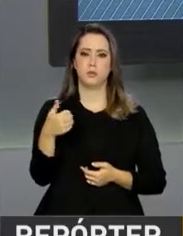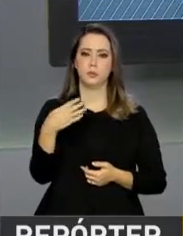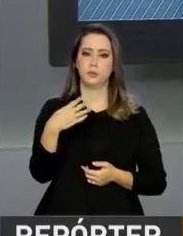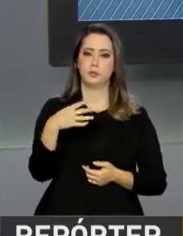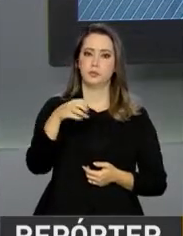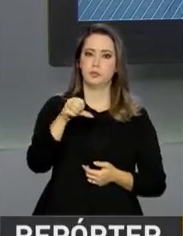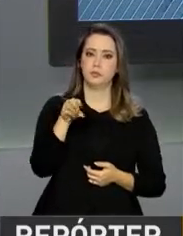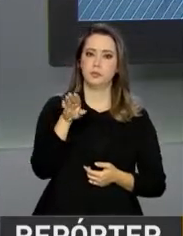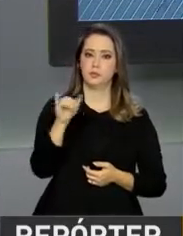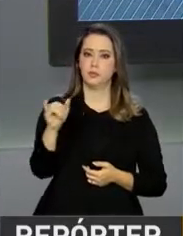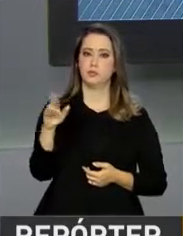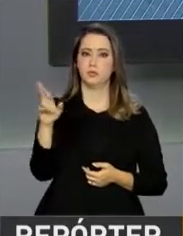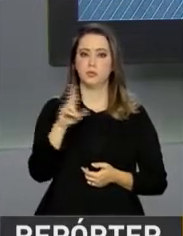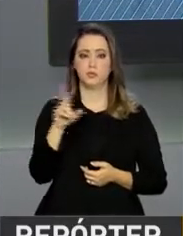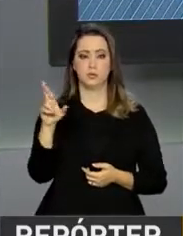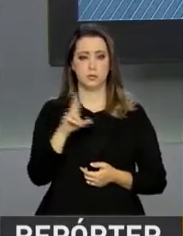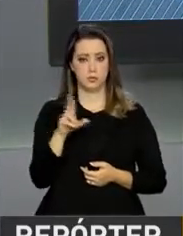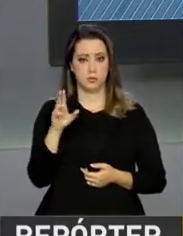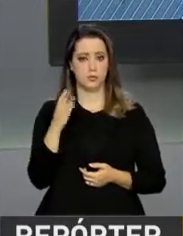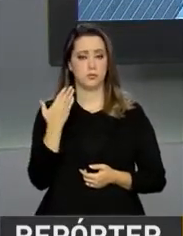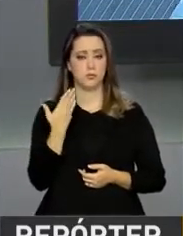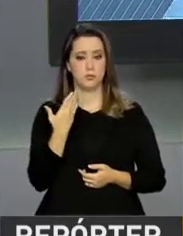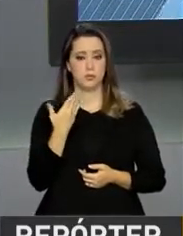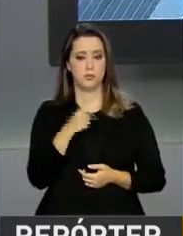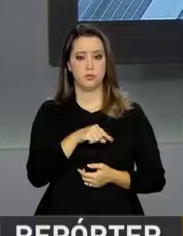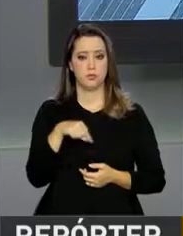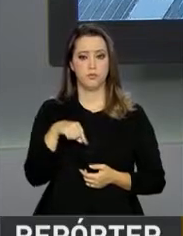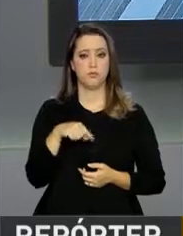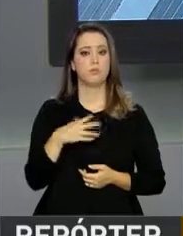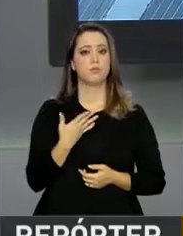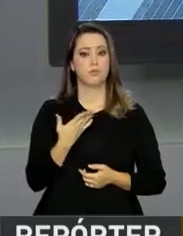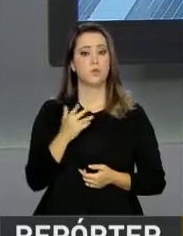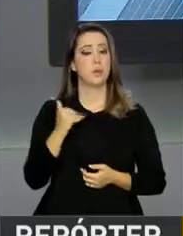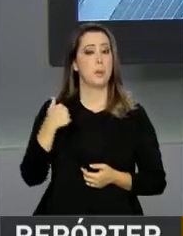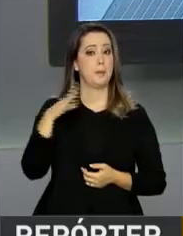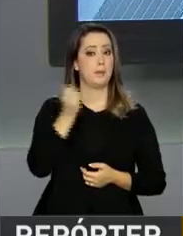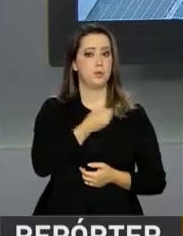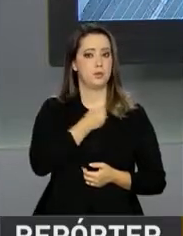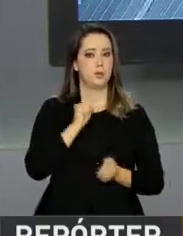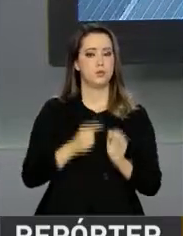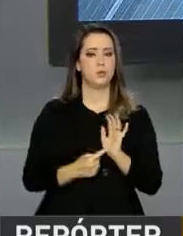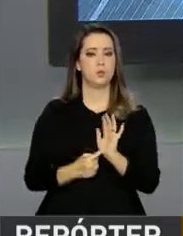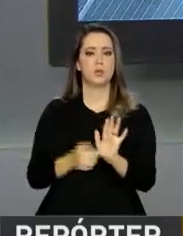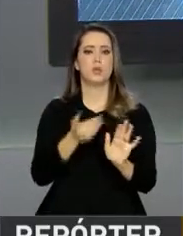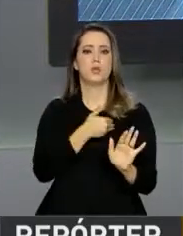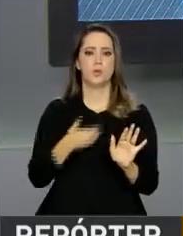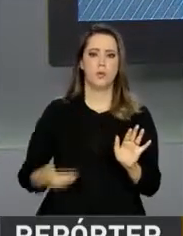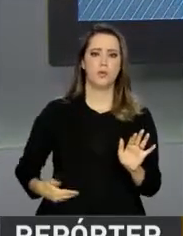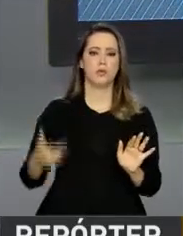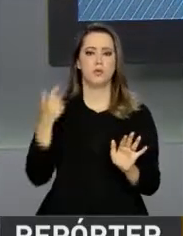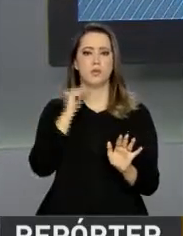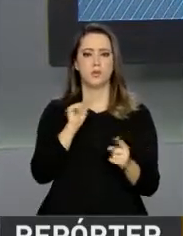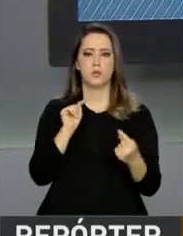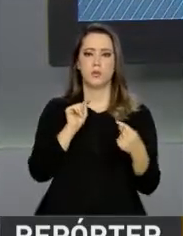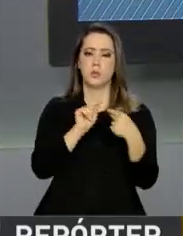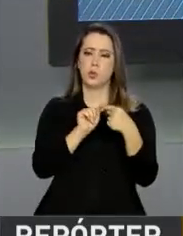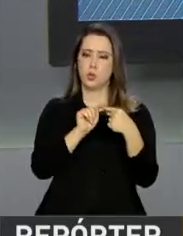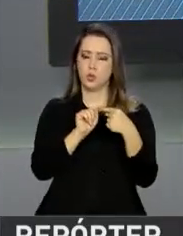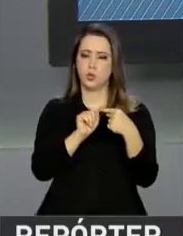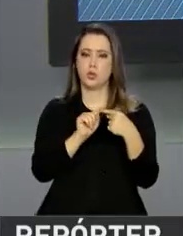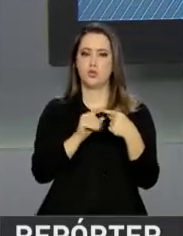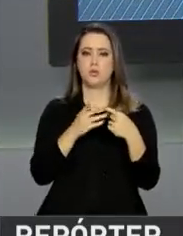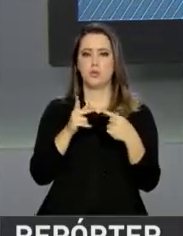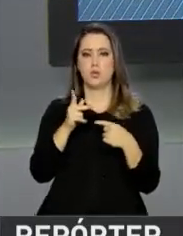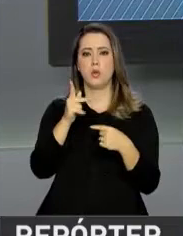149 milhões e 180 milhões de reais mas os números indicam que o governo deve atingir a meta do ano e